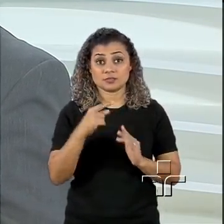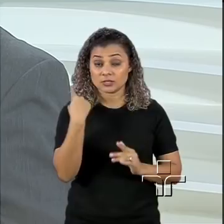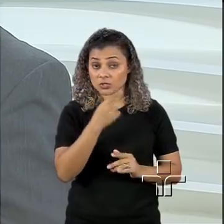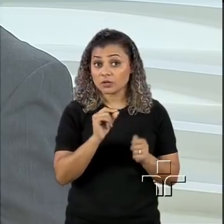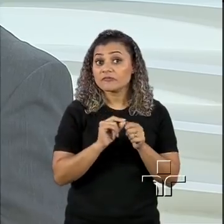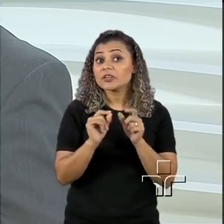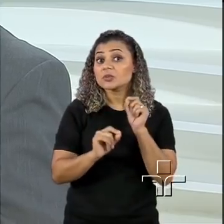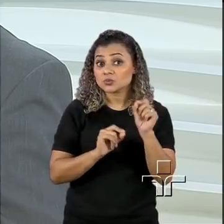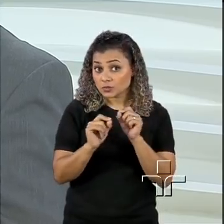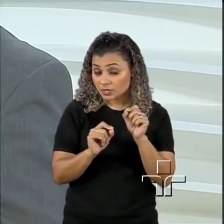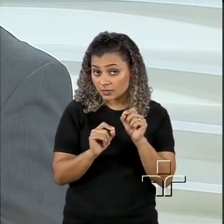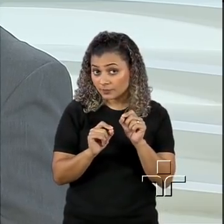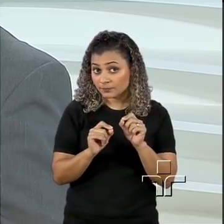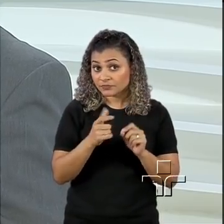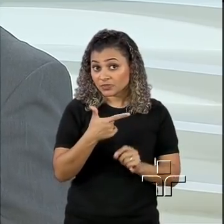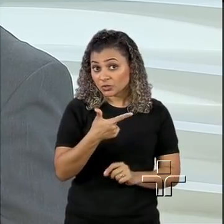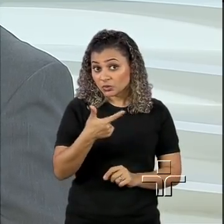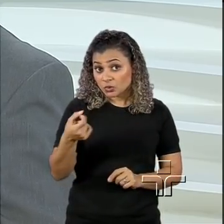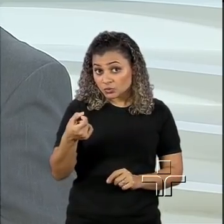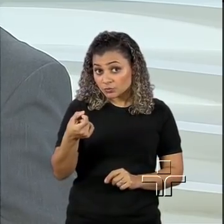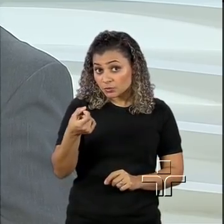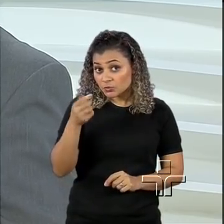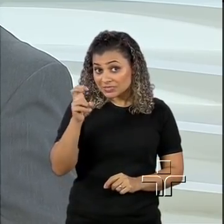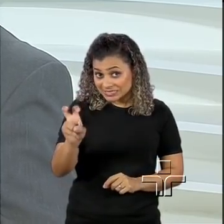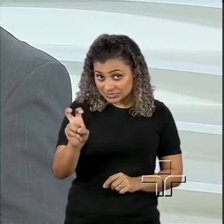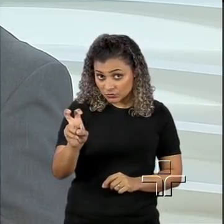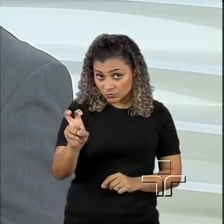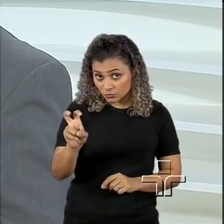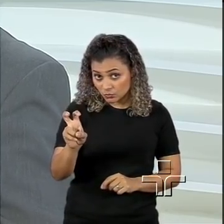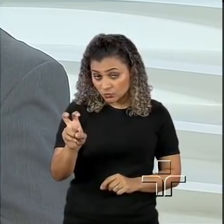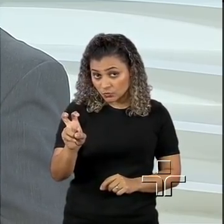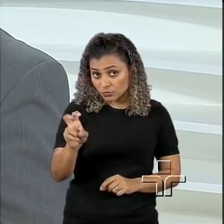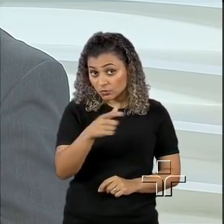ideia, Ricardo, em 2005,